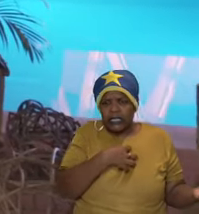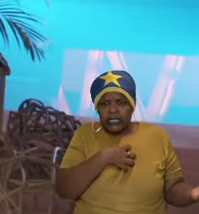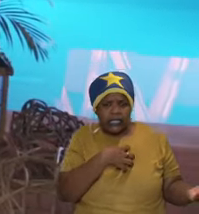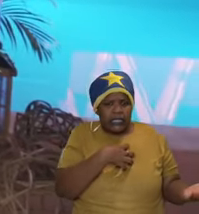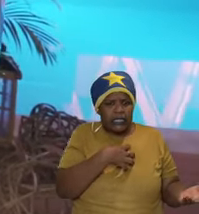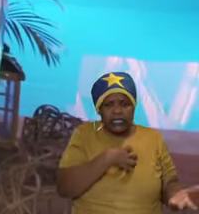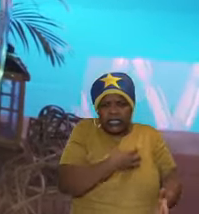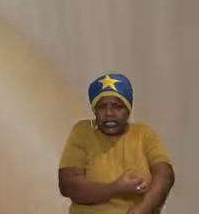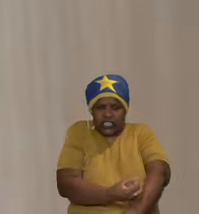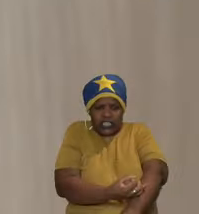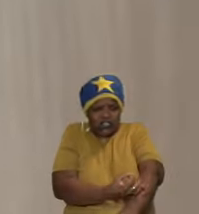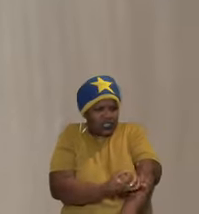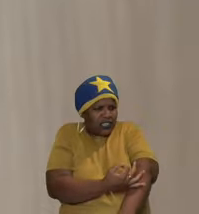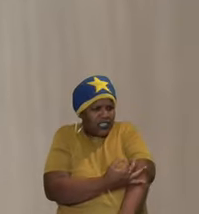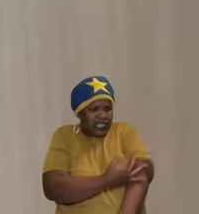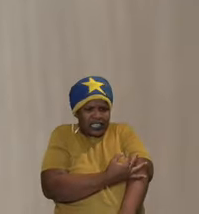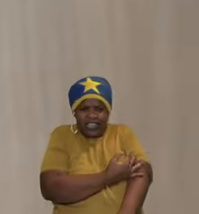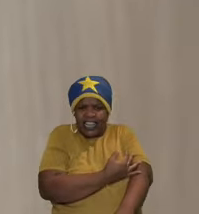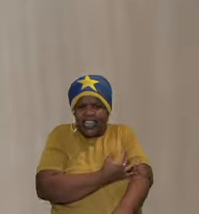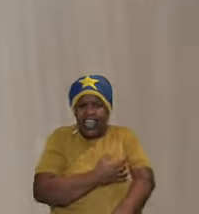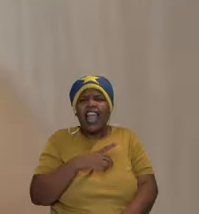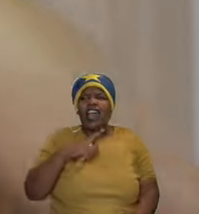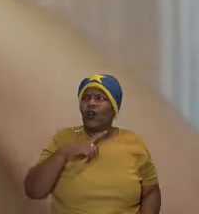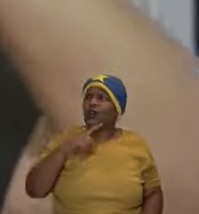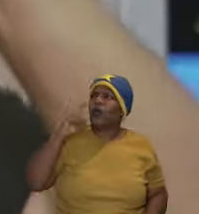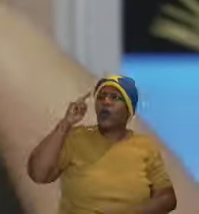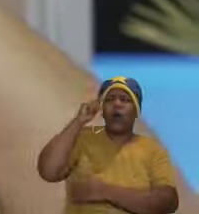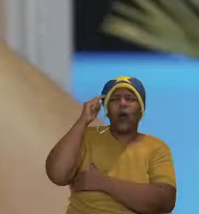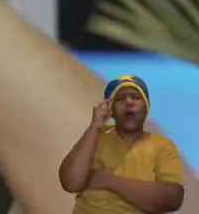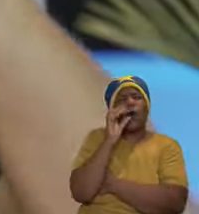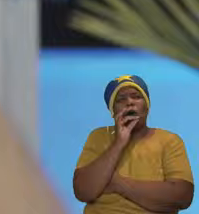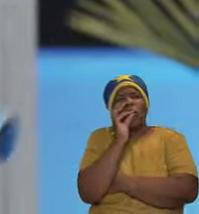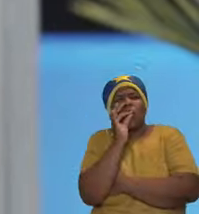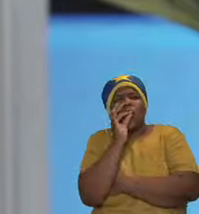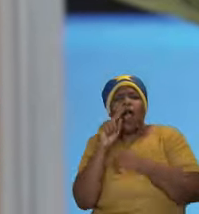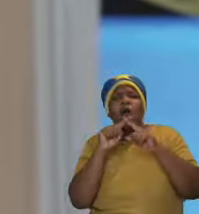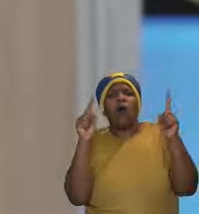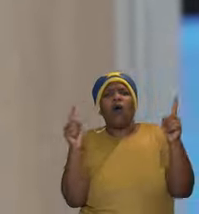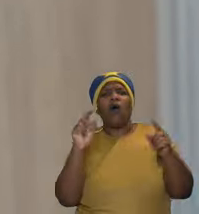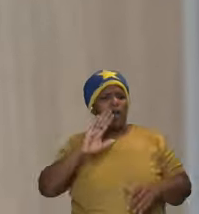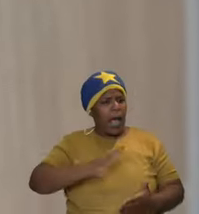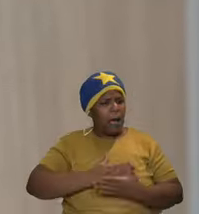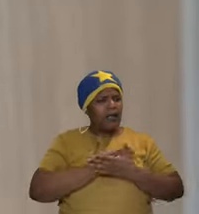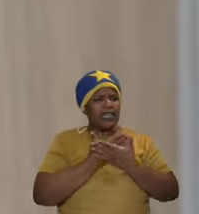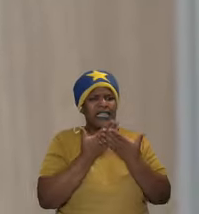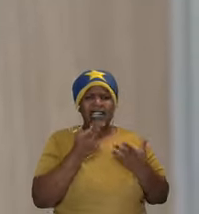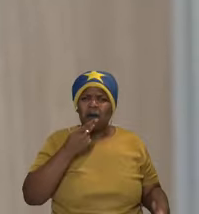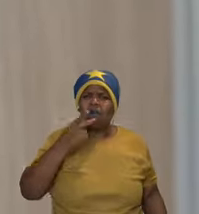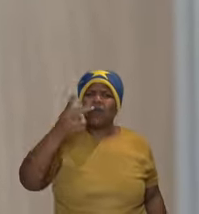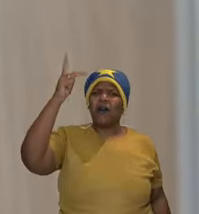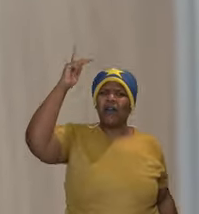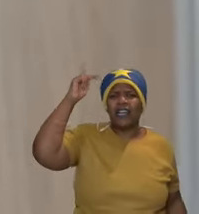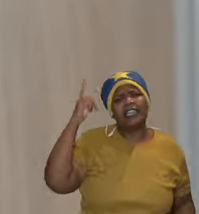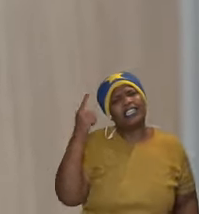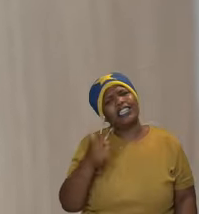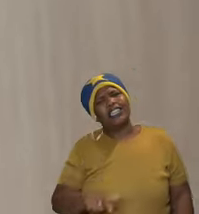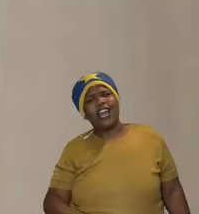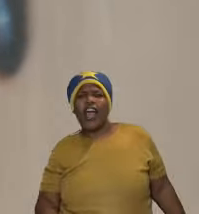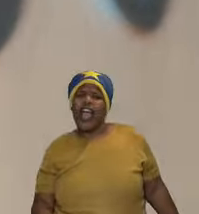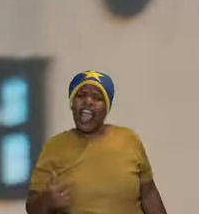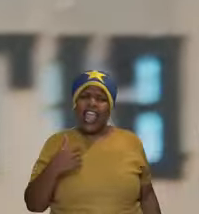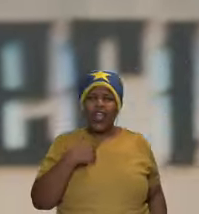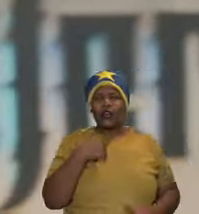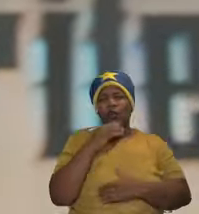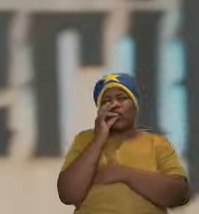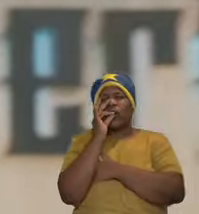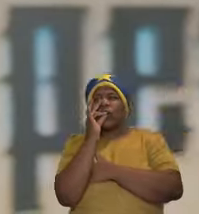agora. Eu tô lombrado, ou tô apaixonado nessa porra de novo. Eu